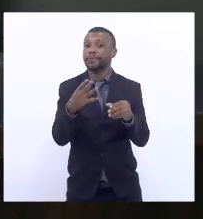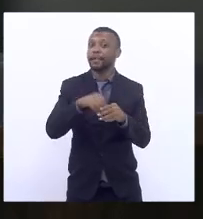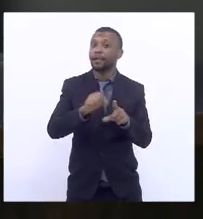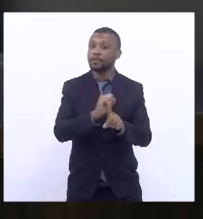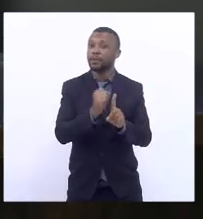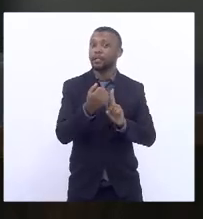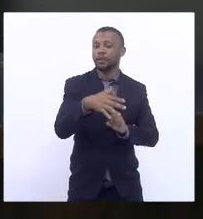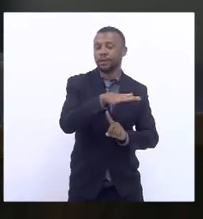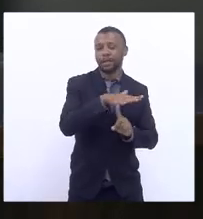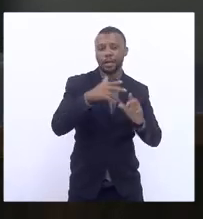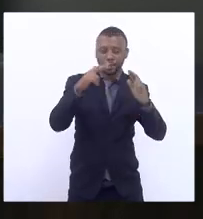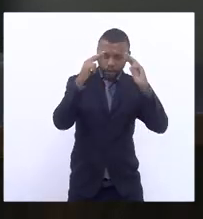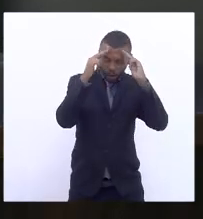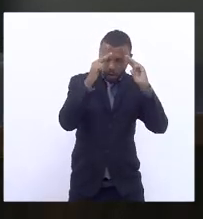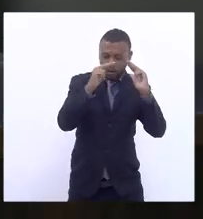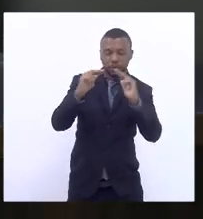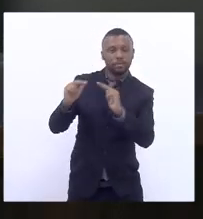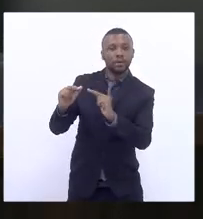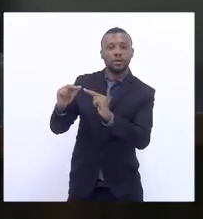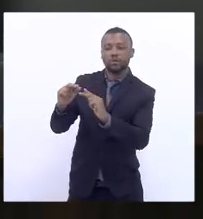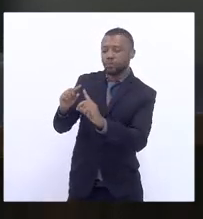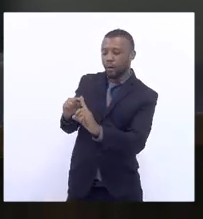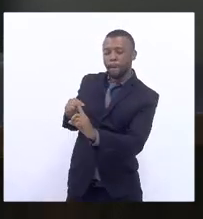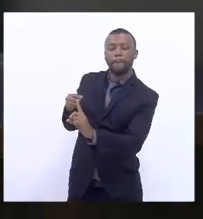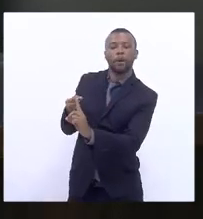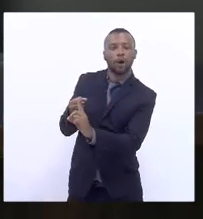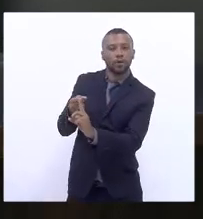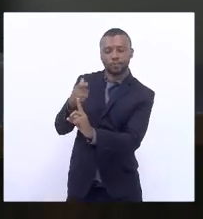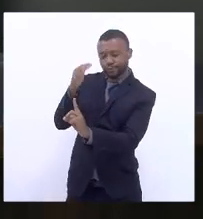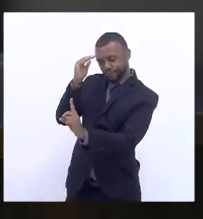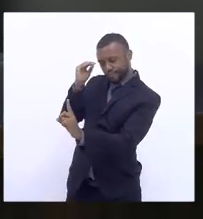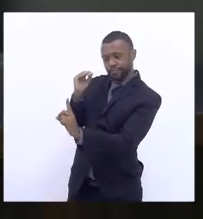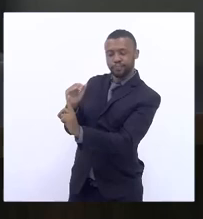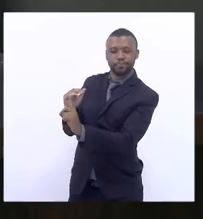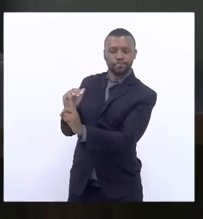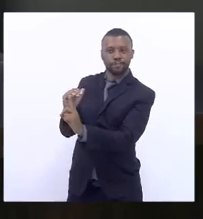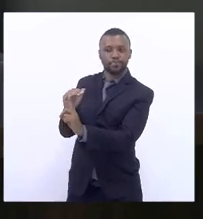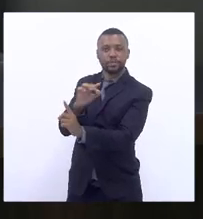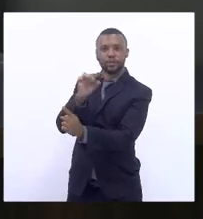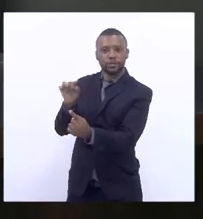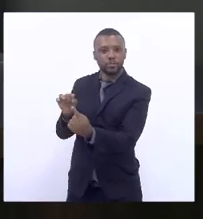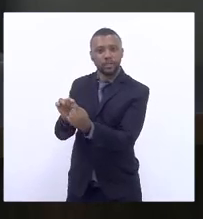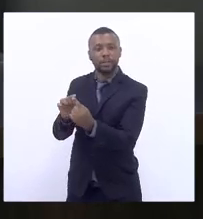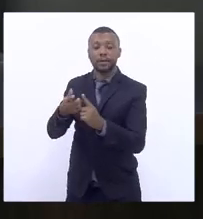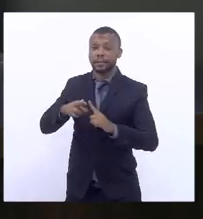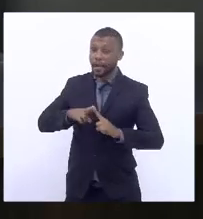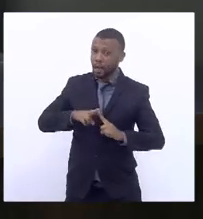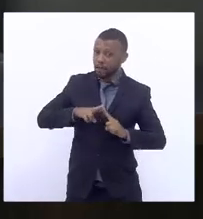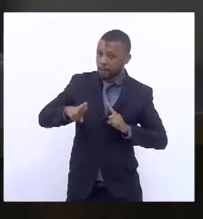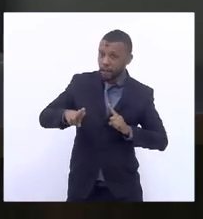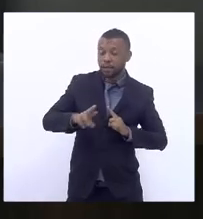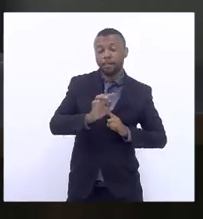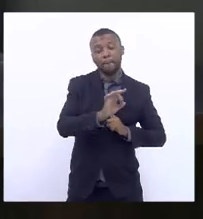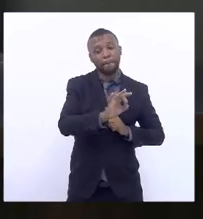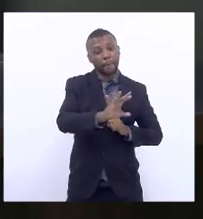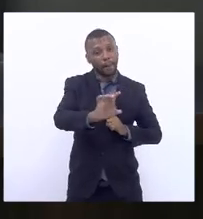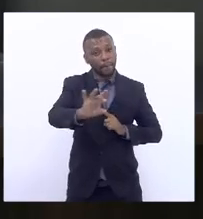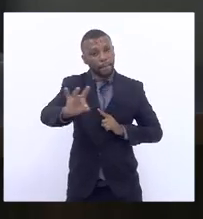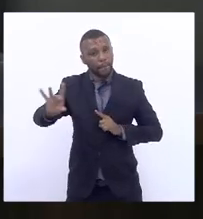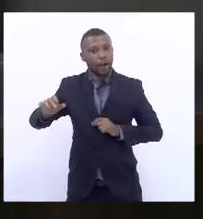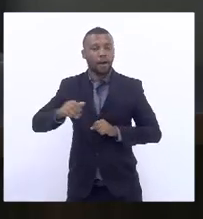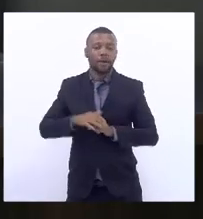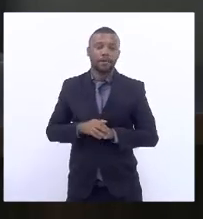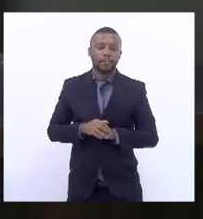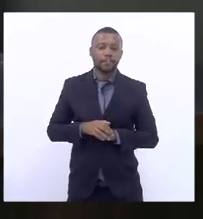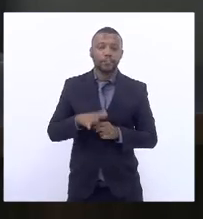é o respeito ao outro, o respeito no sentido da religiosidade de cada um, da